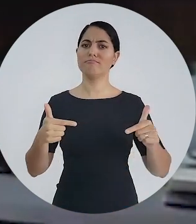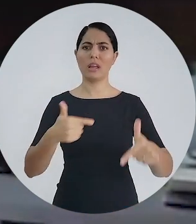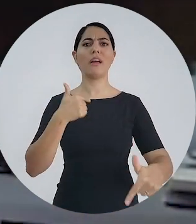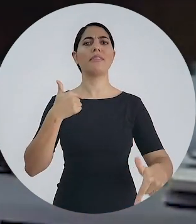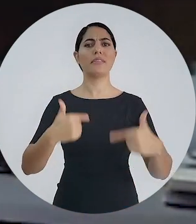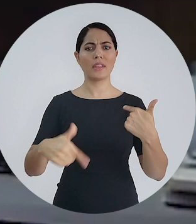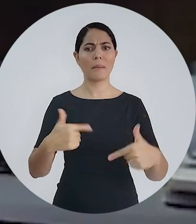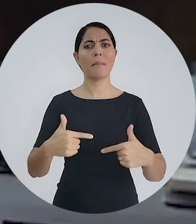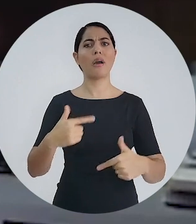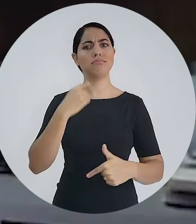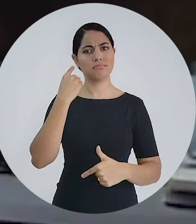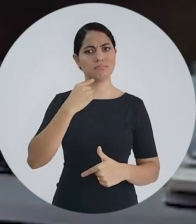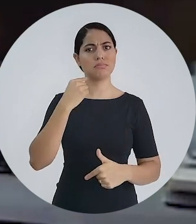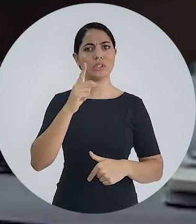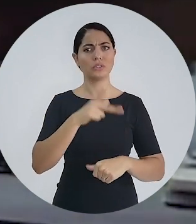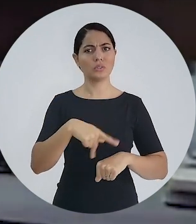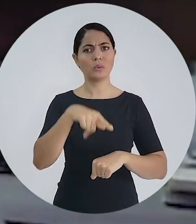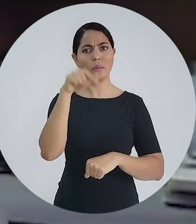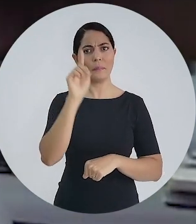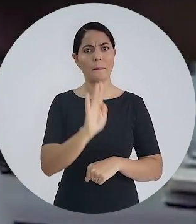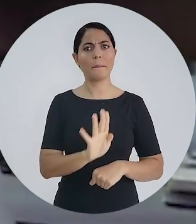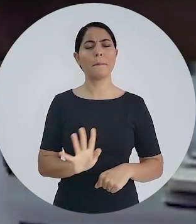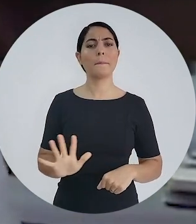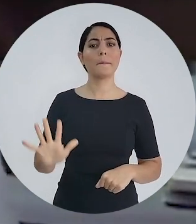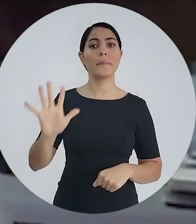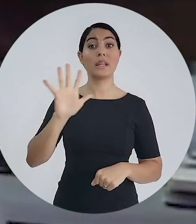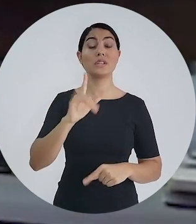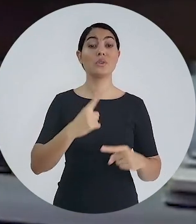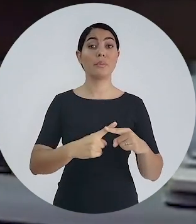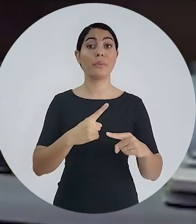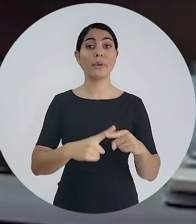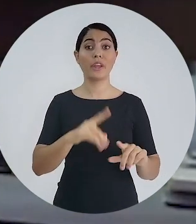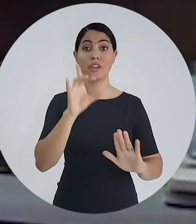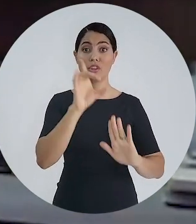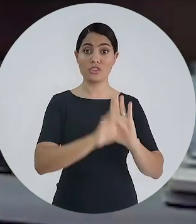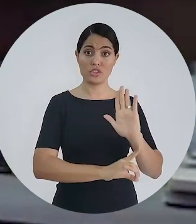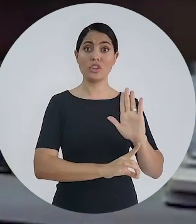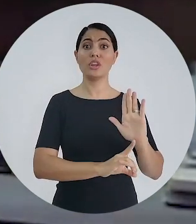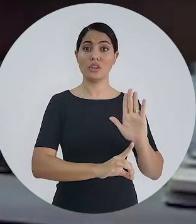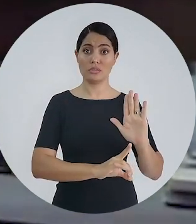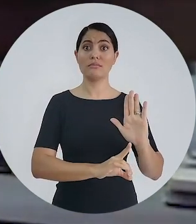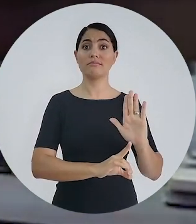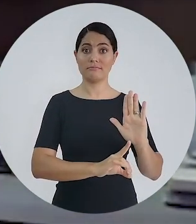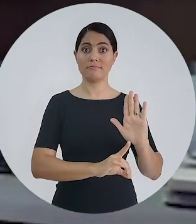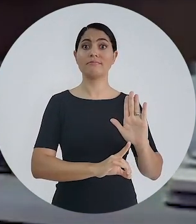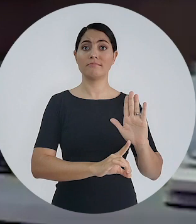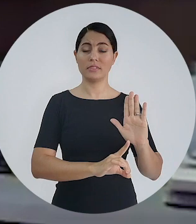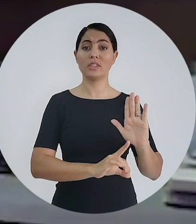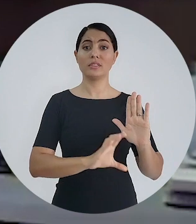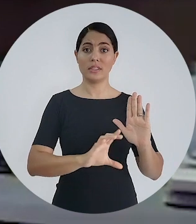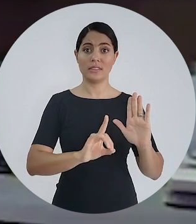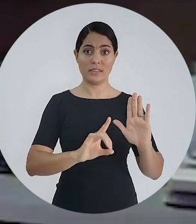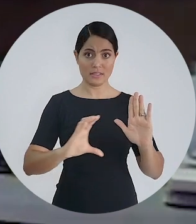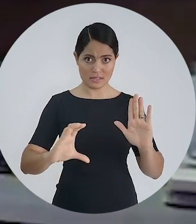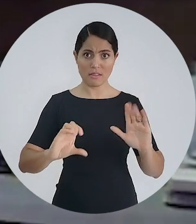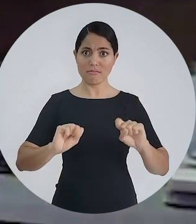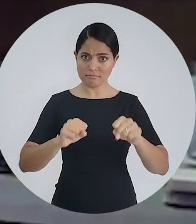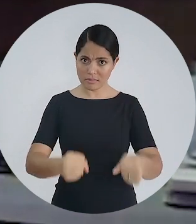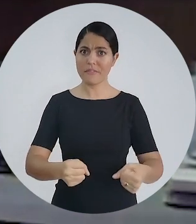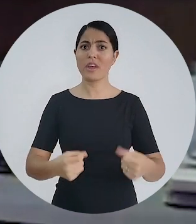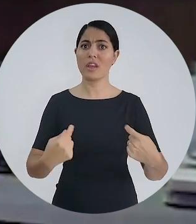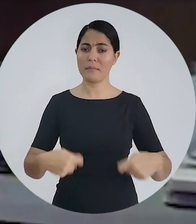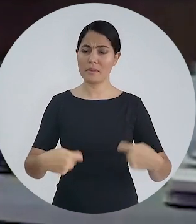brasileira do trabalho que nós estamos desenvolvendo à frente da Comissão Especial de Defesa do Consumidor. É importante que